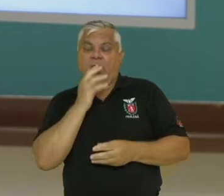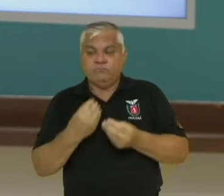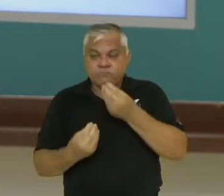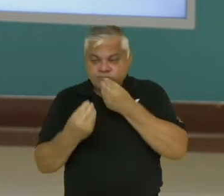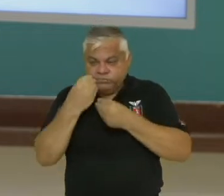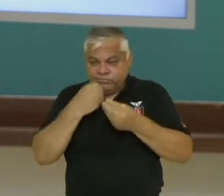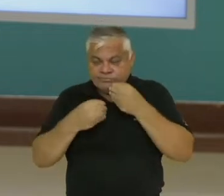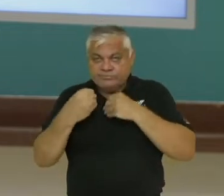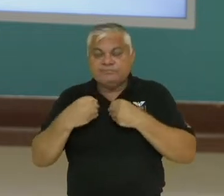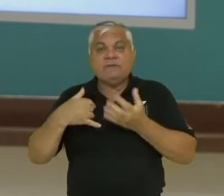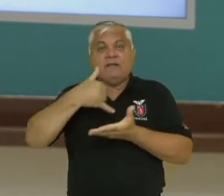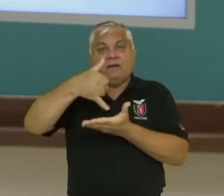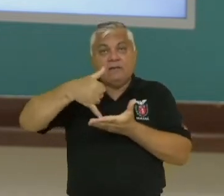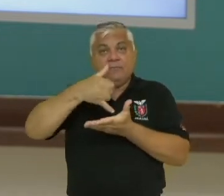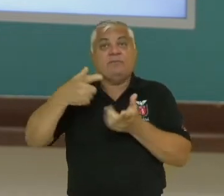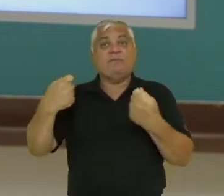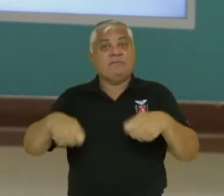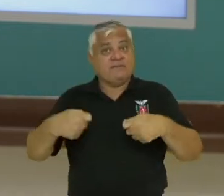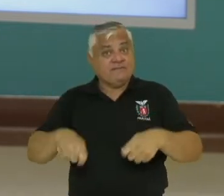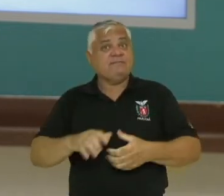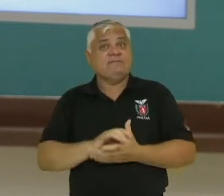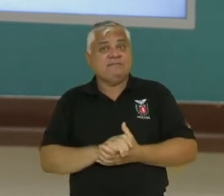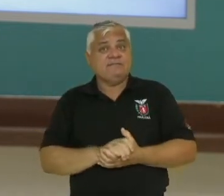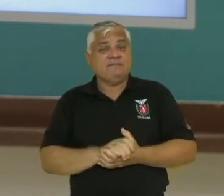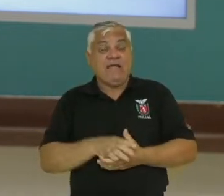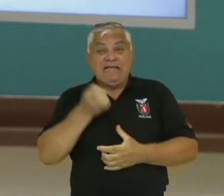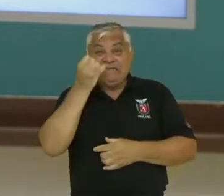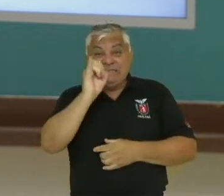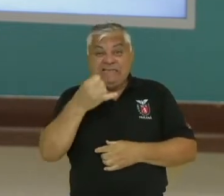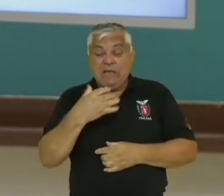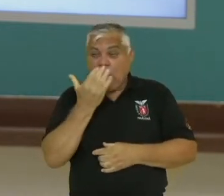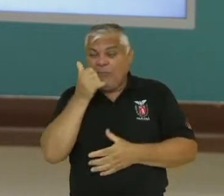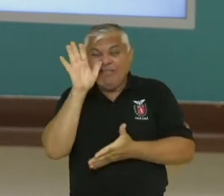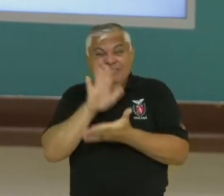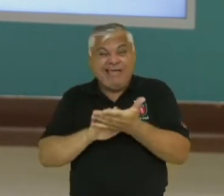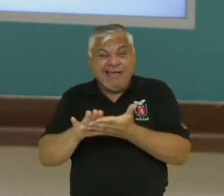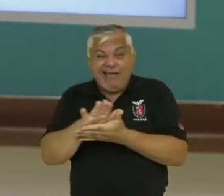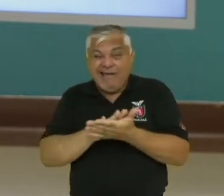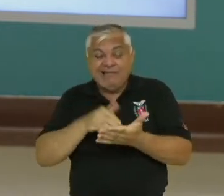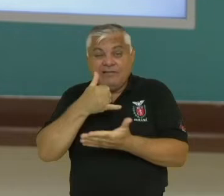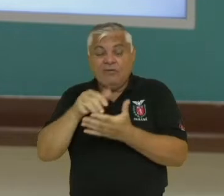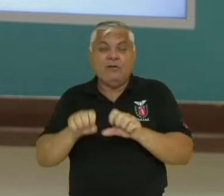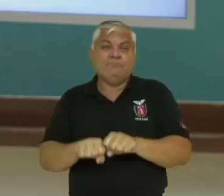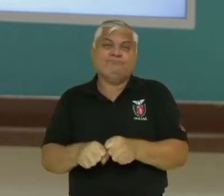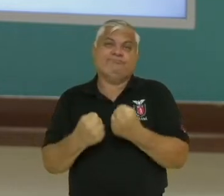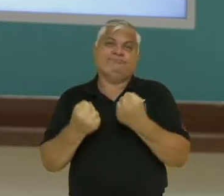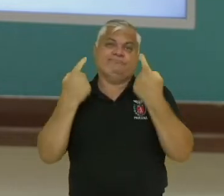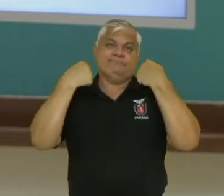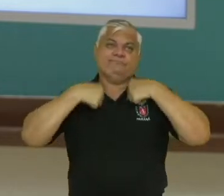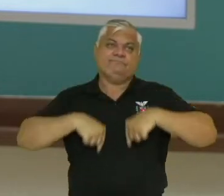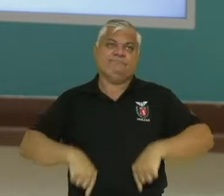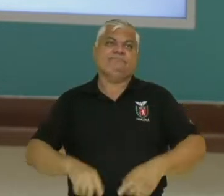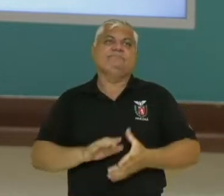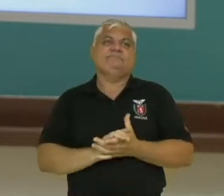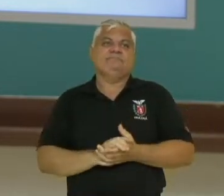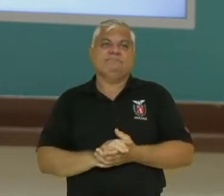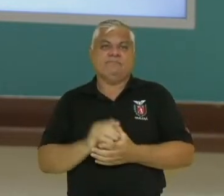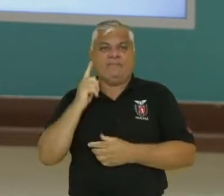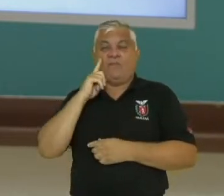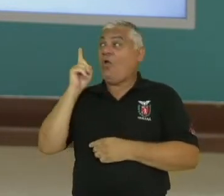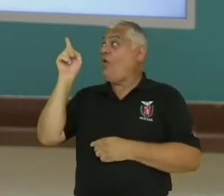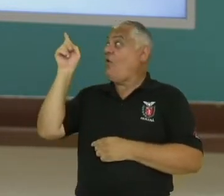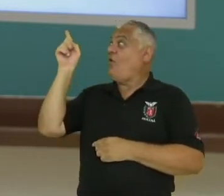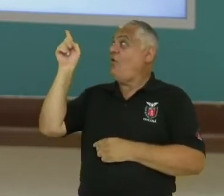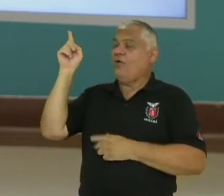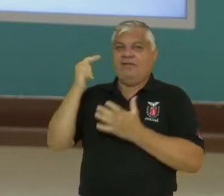da membrana tem que ter lipídio. Se nós não ingerirmos lipídio, vai prejudicar o nosso corpo. Então aqui nós temos uma representação